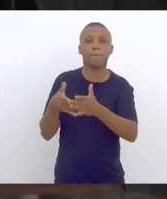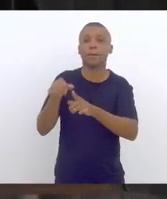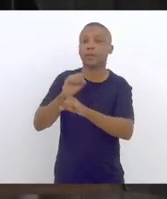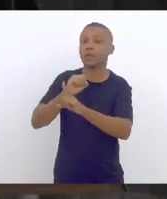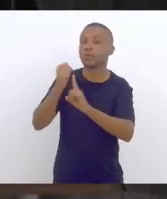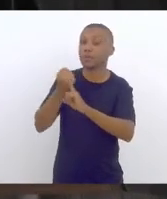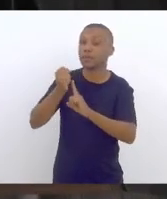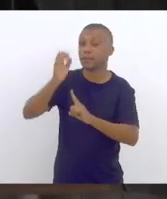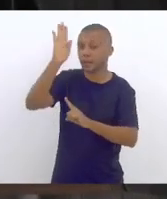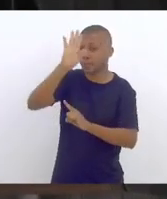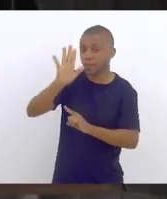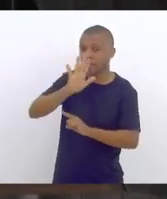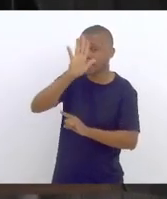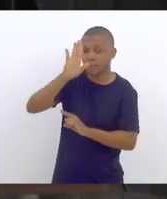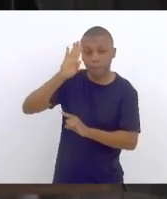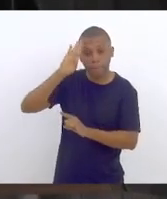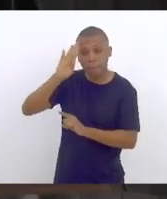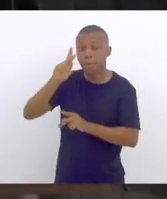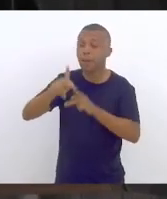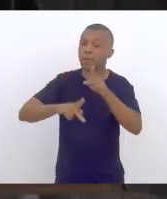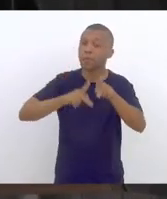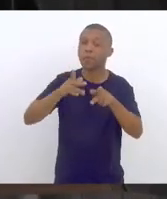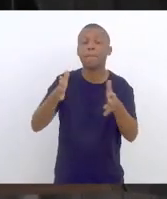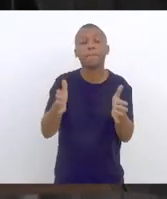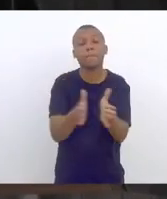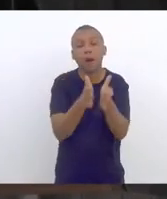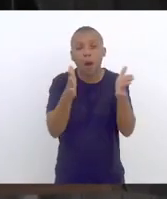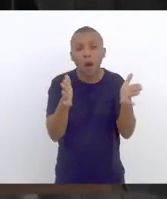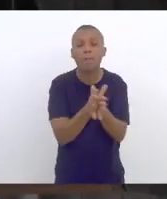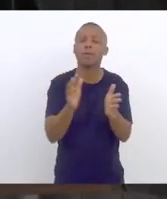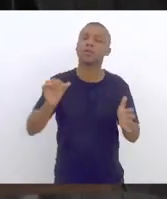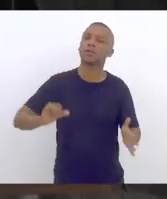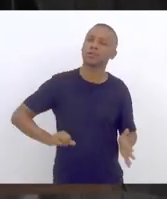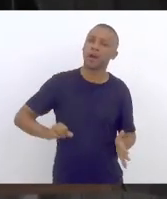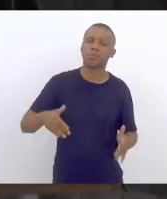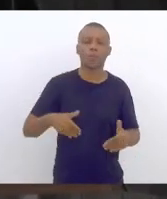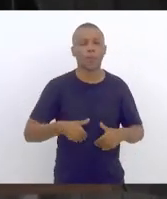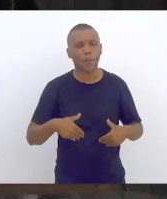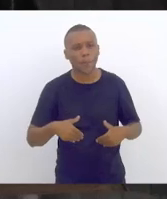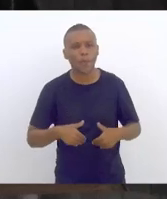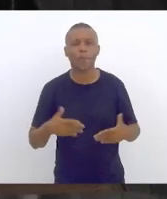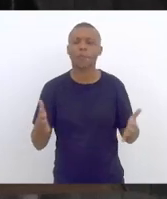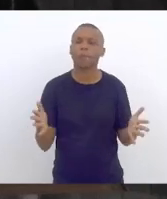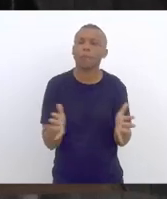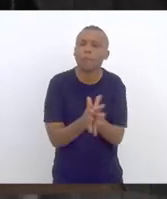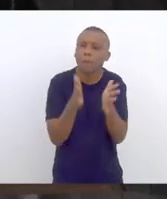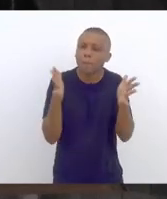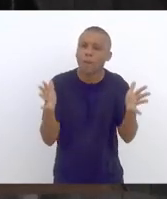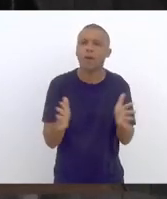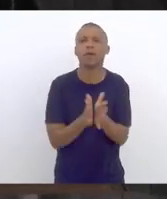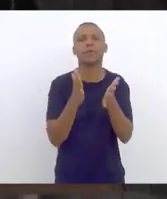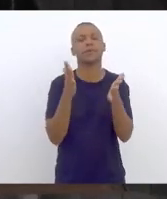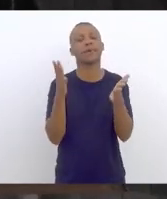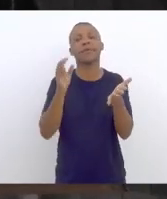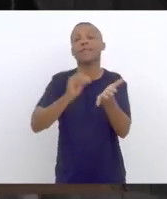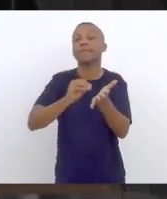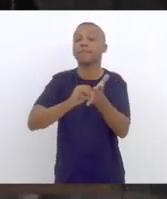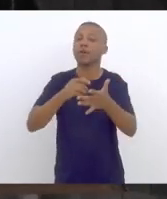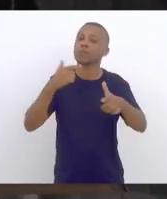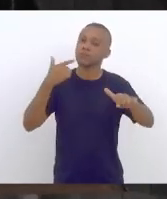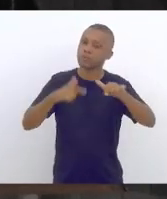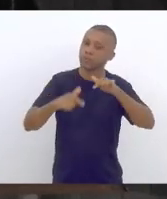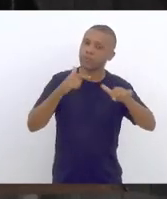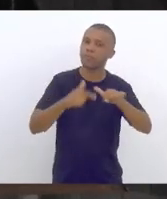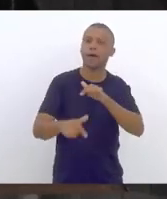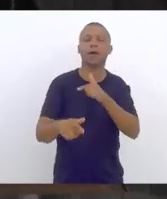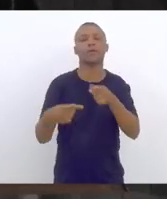sobretudo para a população mais pobre e que sofre com a fome que sofre com a miséria que sofre com desemprego que solta sofre com a falta